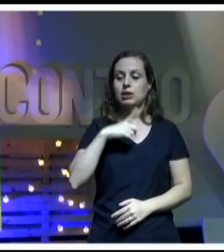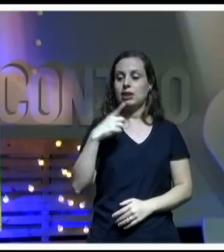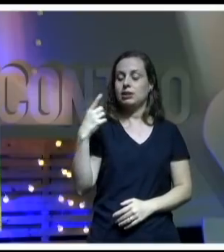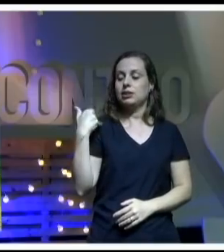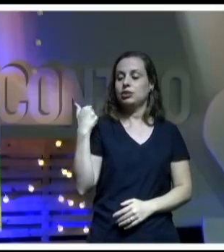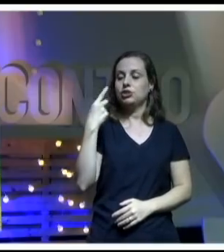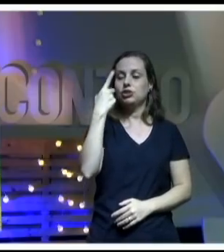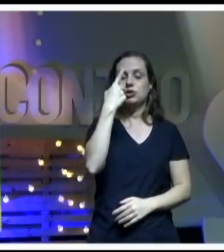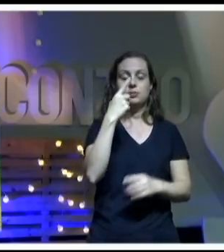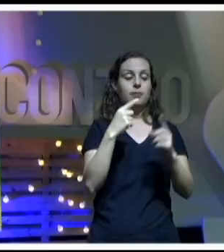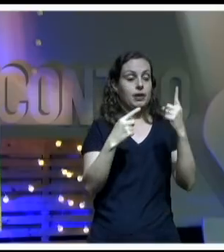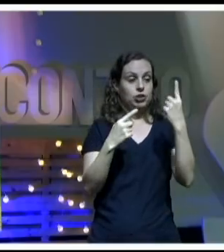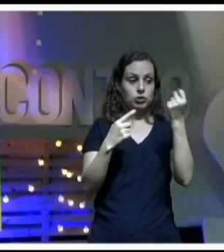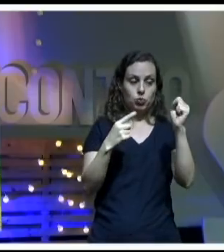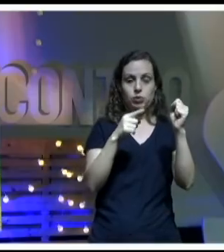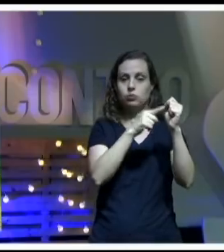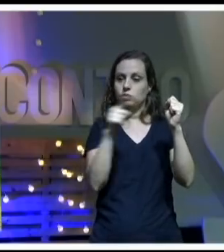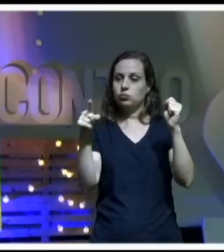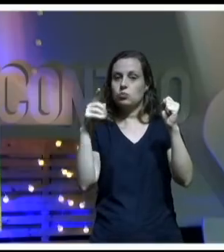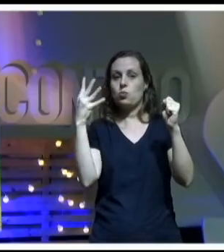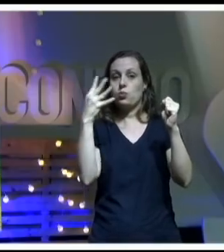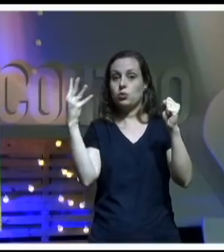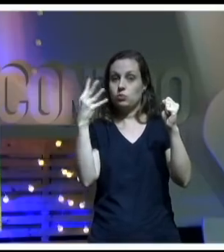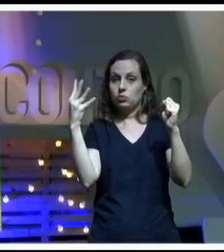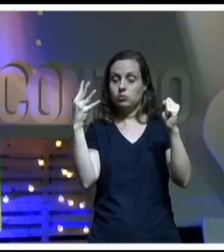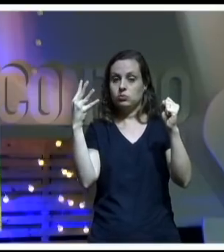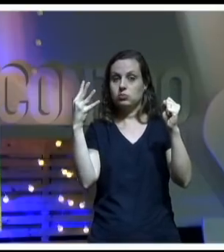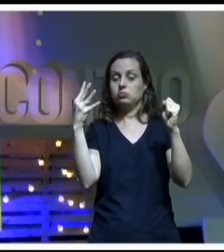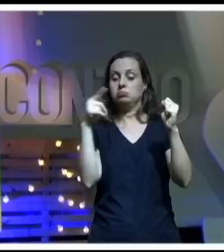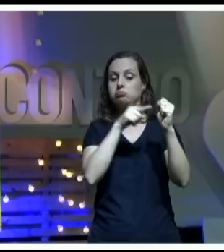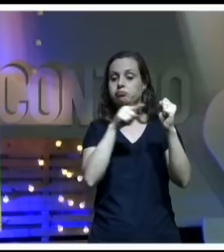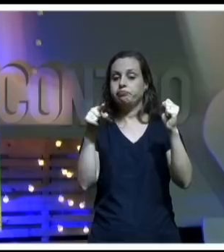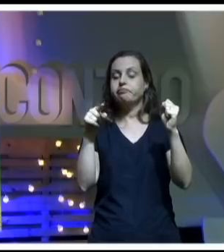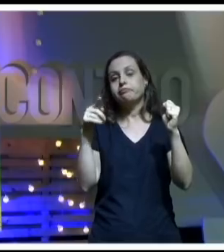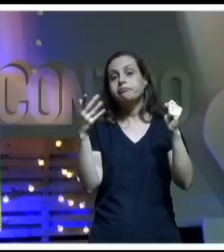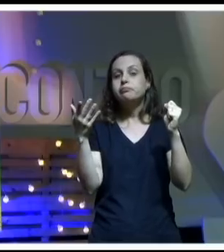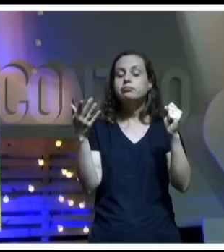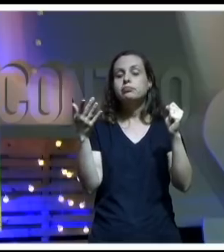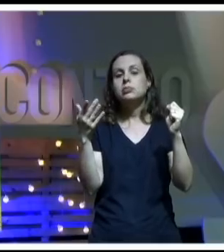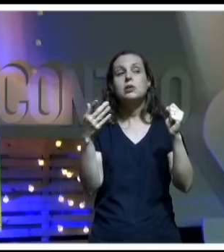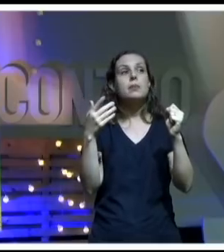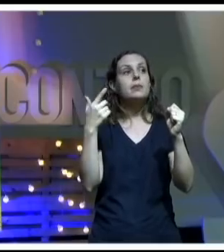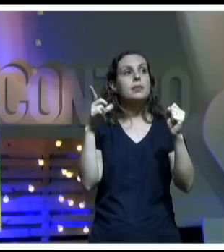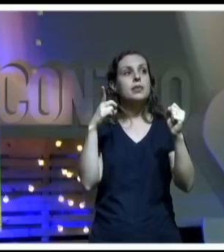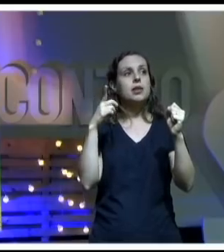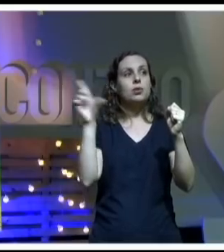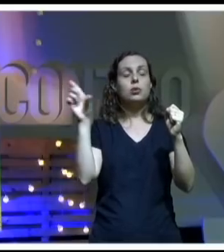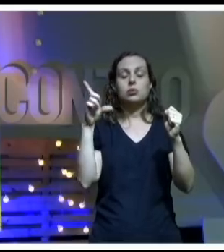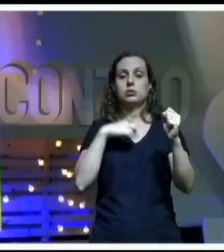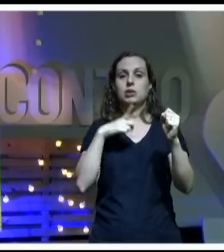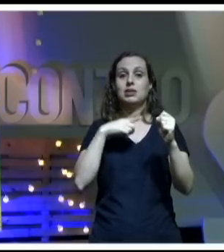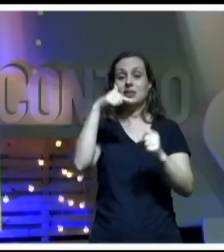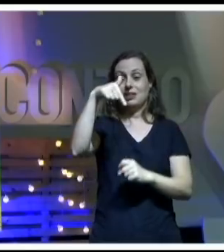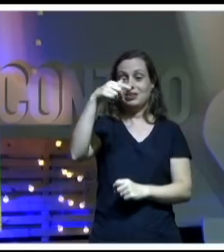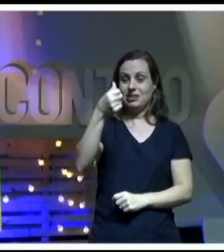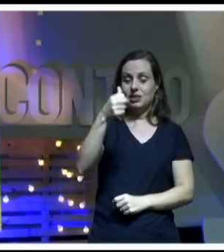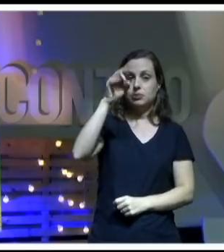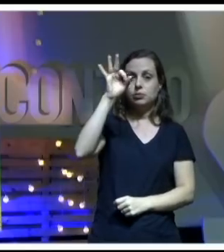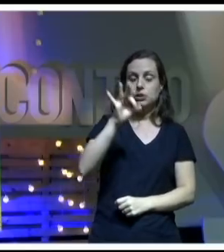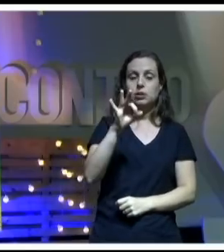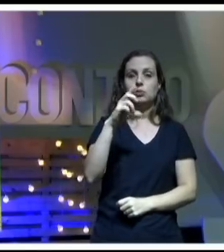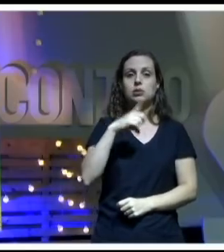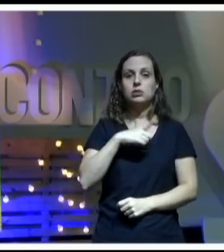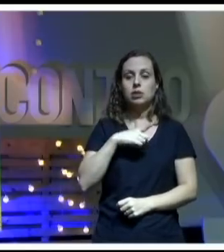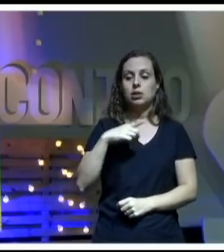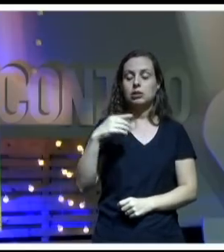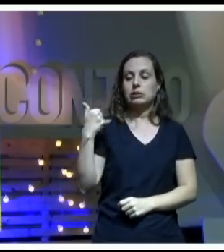44 o tamanho dessa dessa janela todas as outras porcentagens quase 80 por cento e setenta e seis por cento têm mais